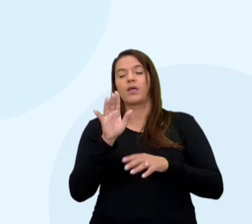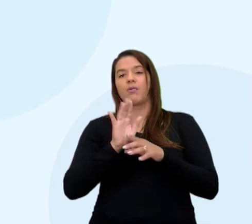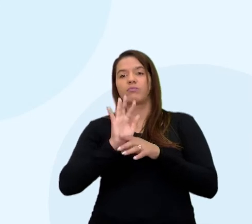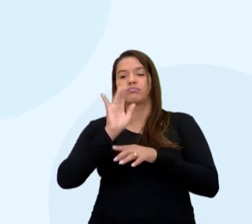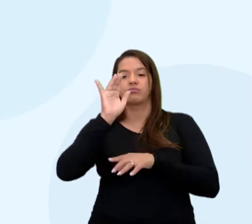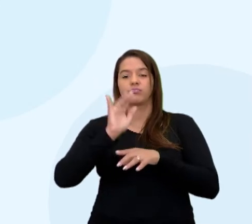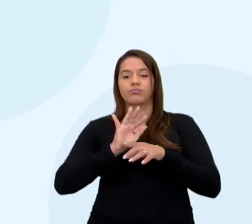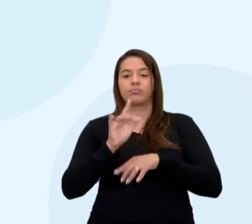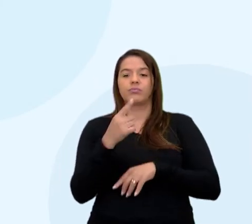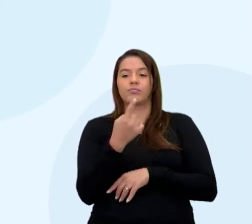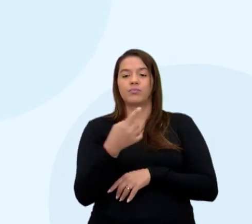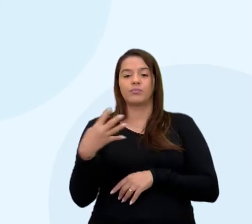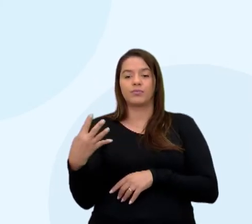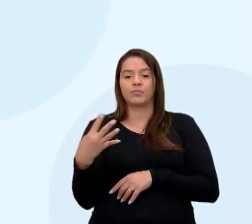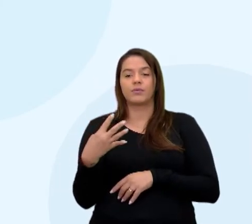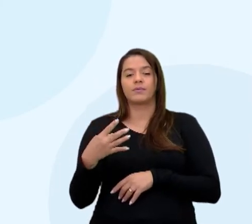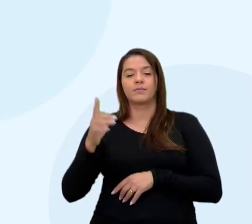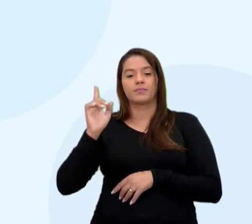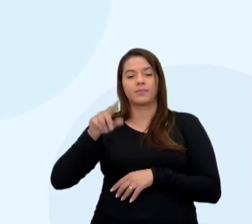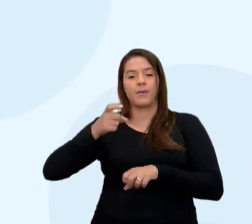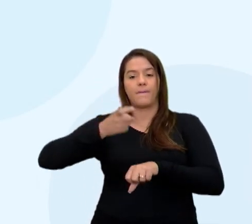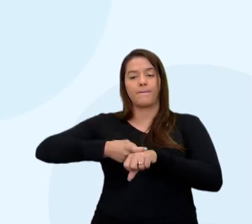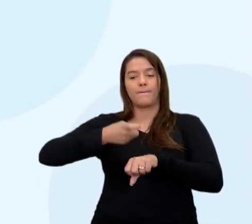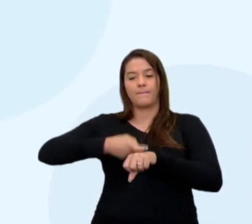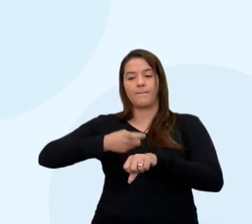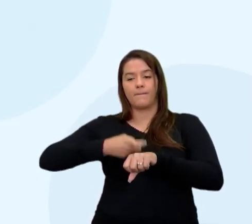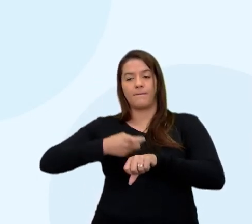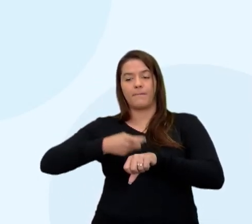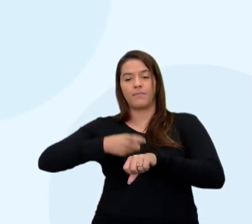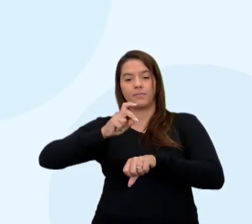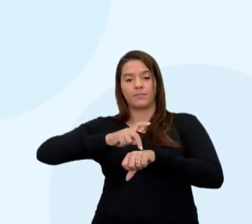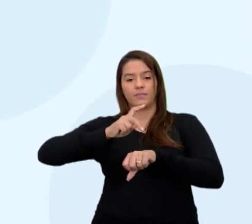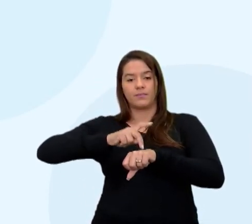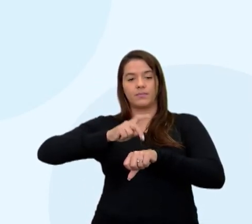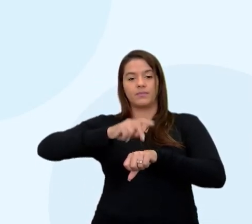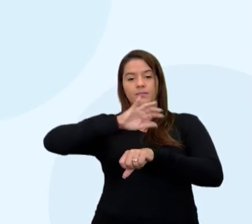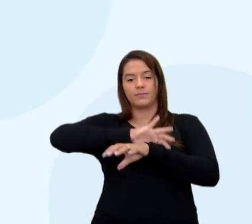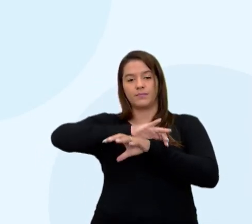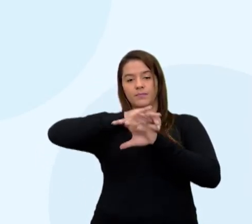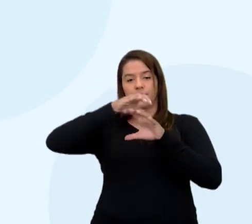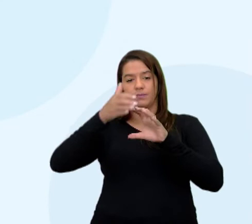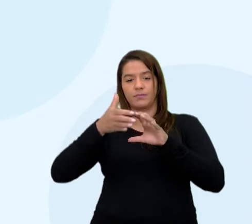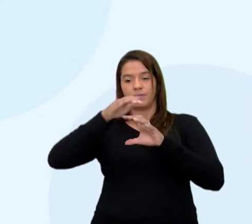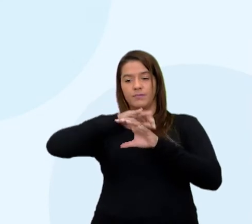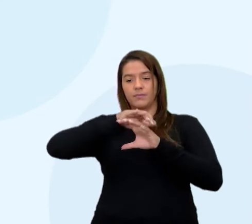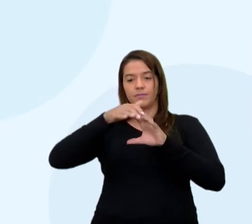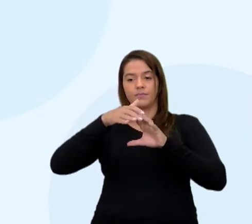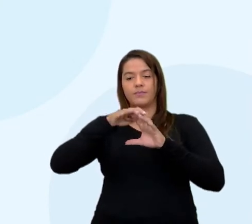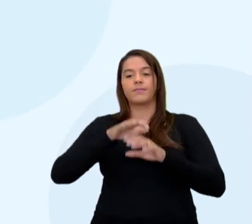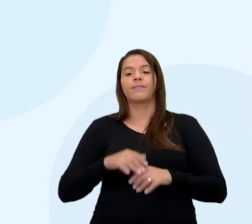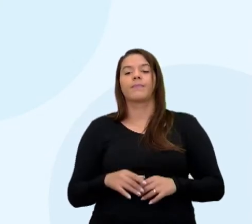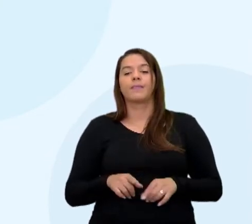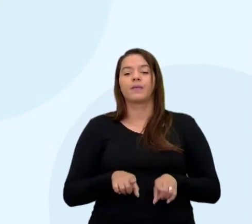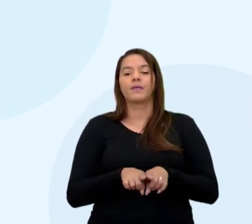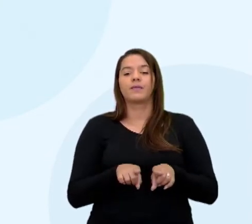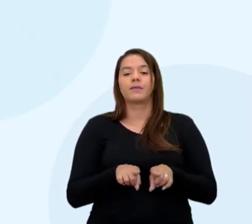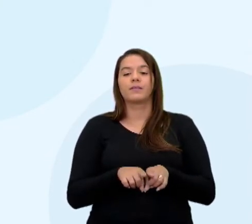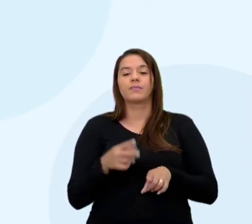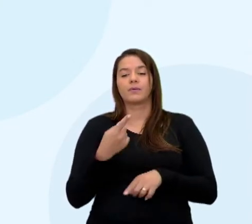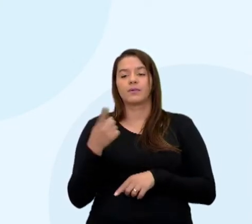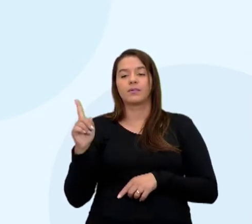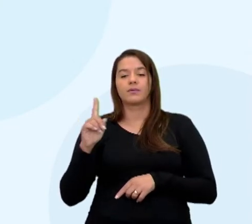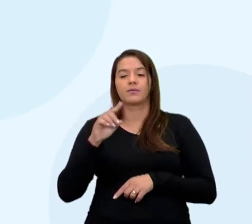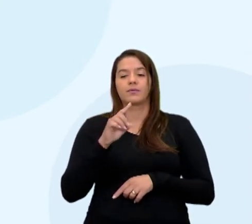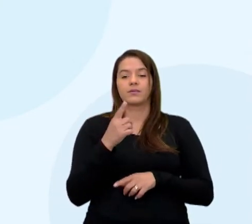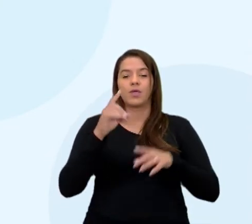O 14 é a cratera, né, que é aquela parte superior, né, lá na boca do vulcão, e aí nós temos aí a nuvem de